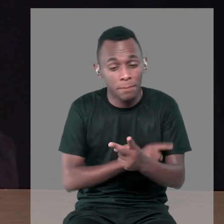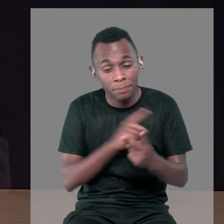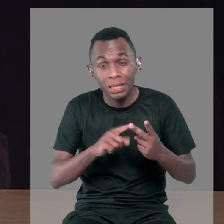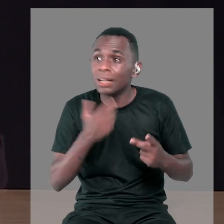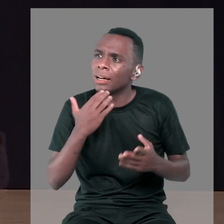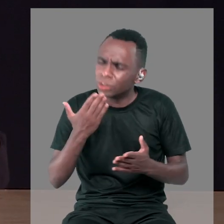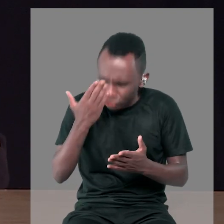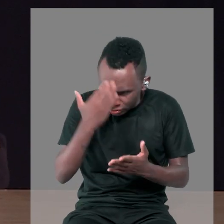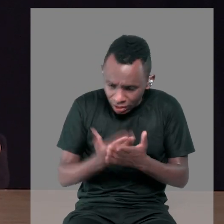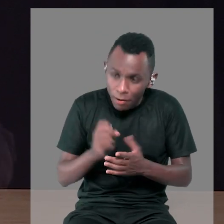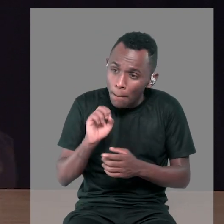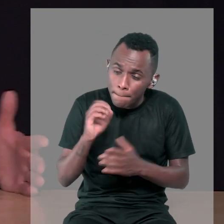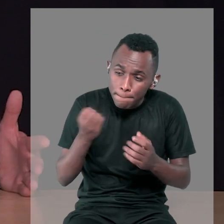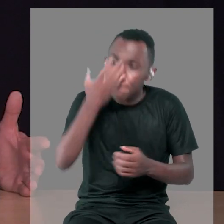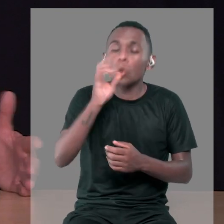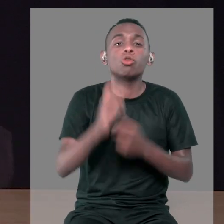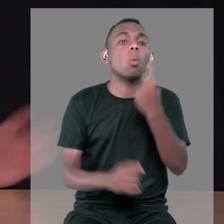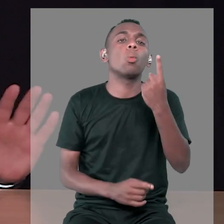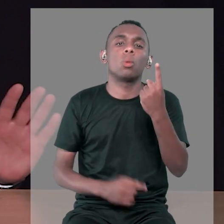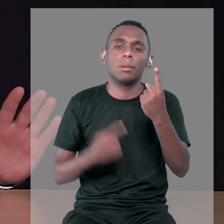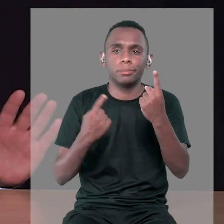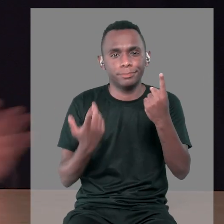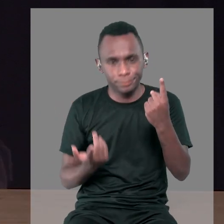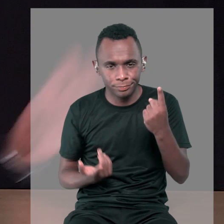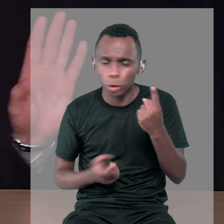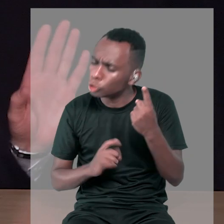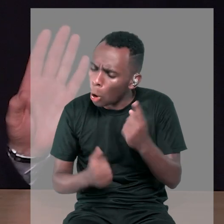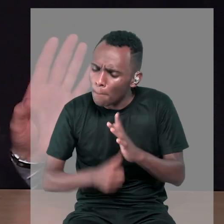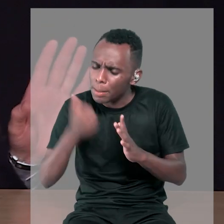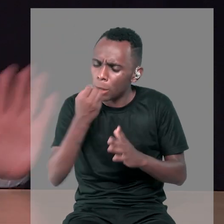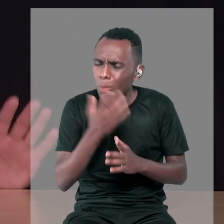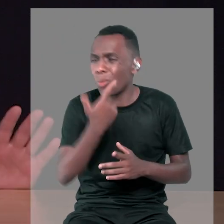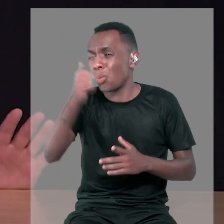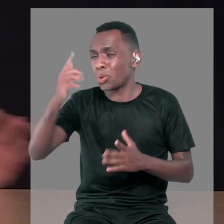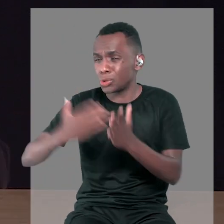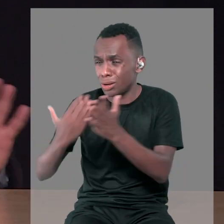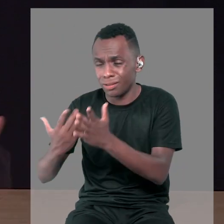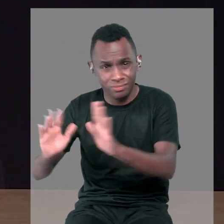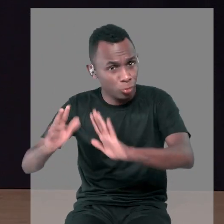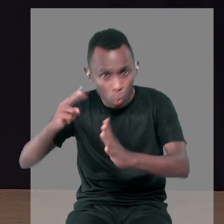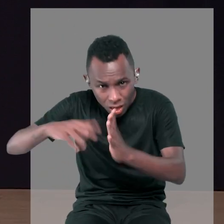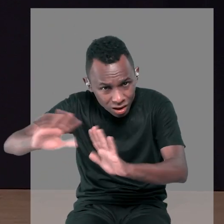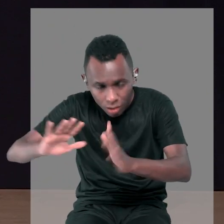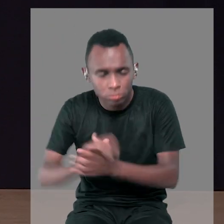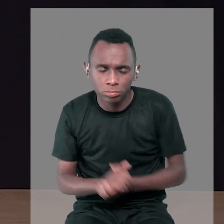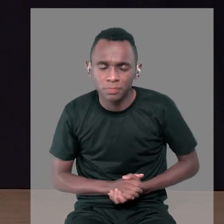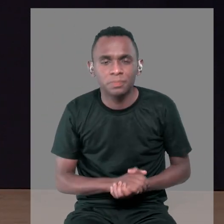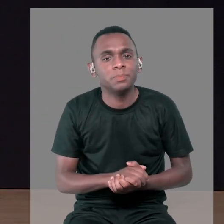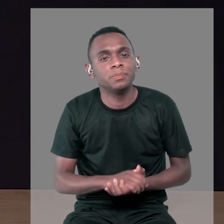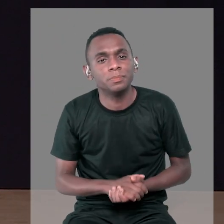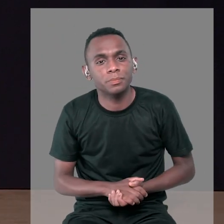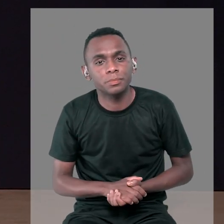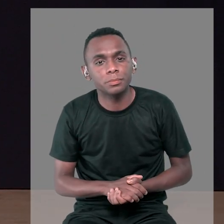era só um livro. Né? O dos 8 que compõem o da guerra, não, só o primeiro, o resto é porcaria, gente. Não lê, não. Mentira. Mas o que ele